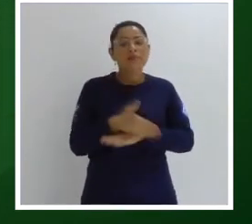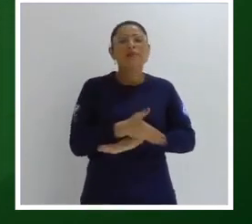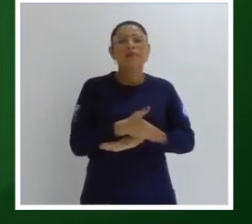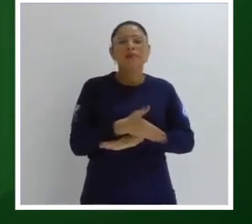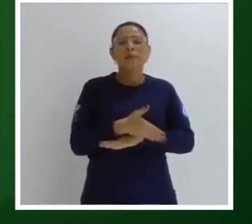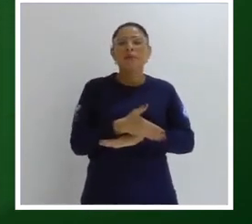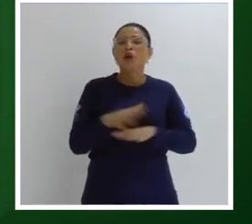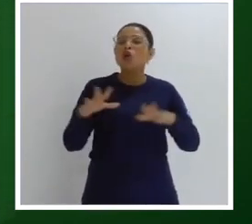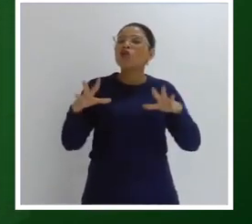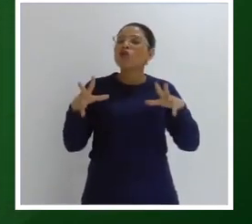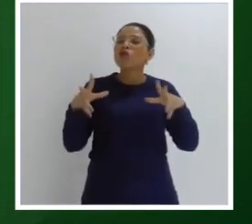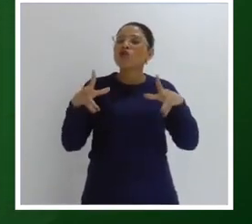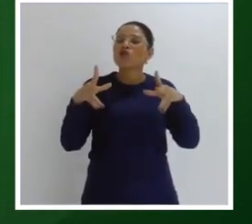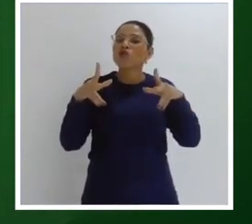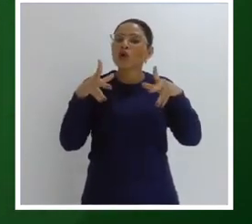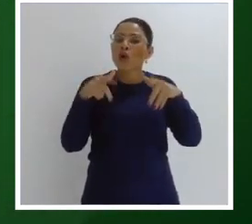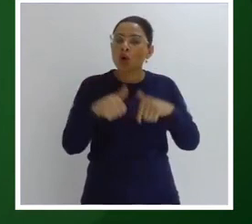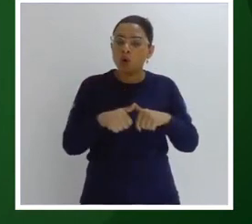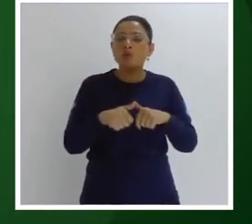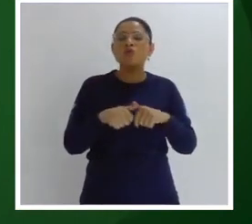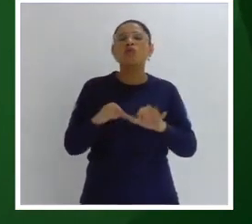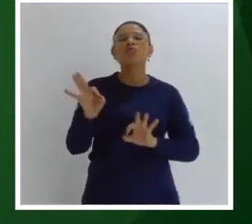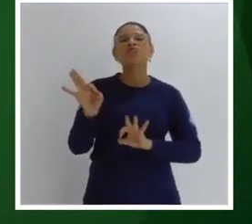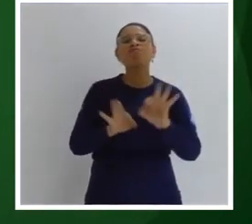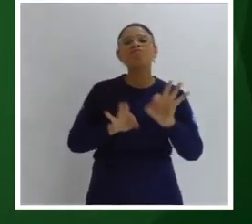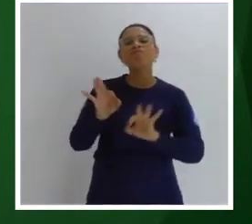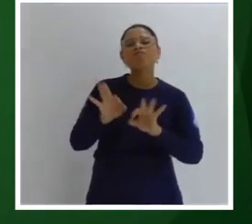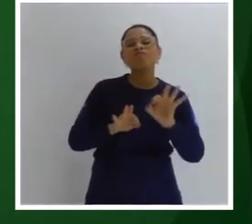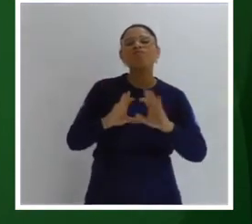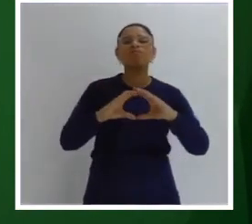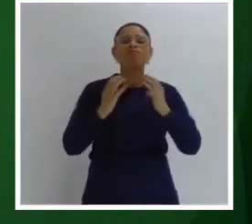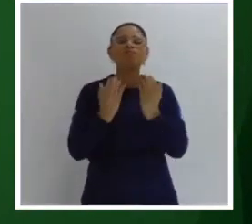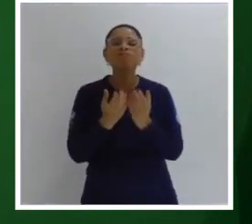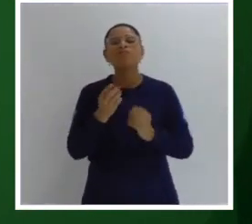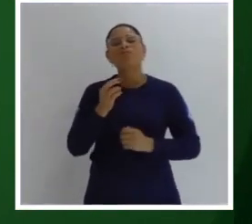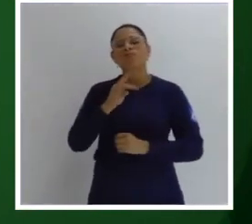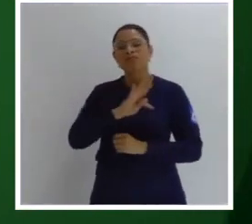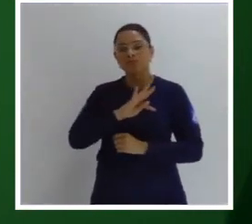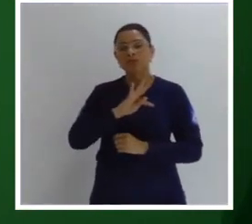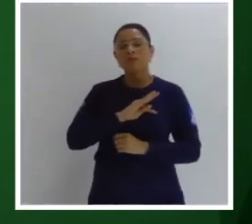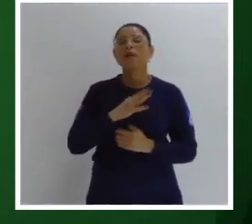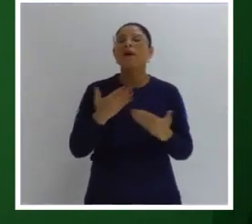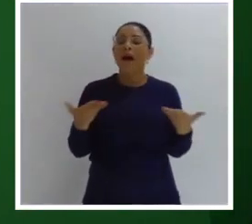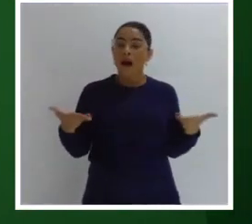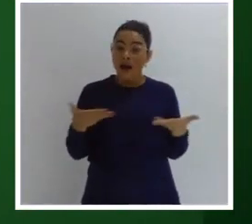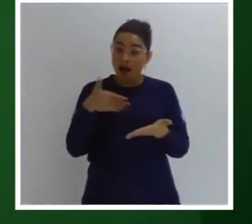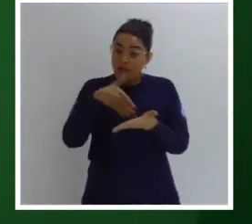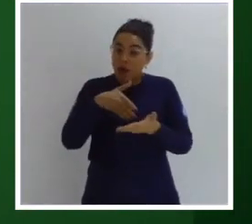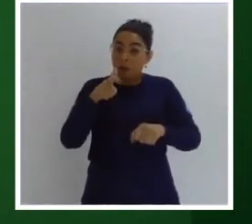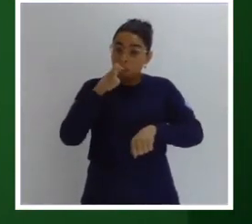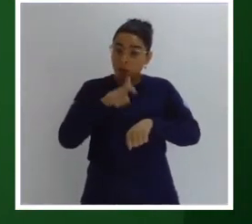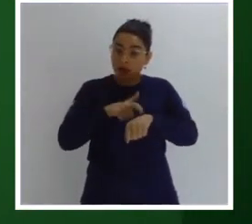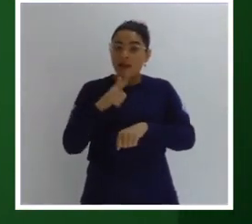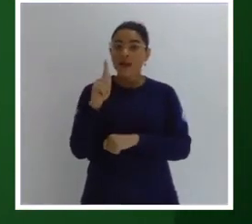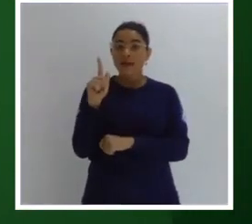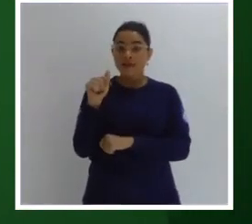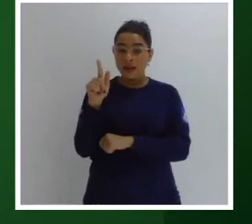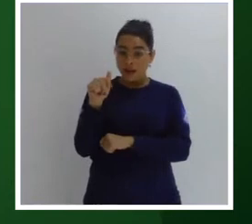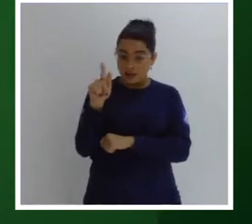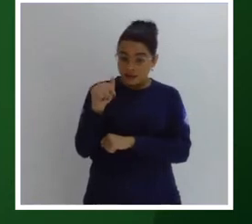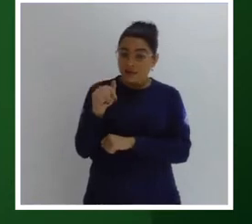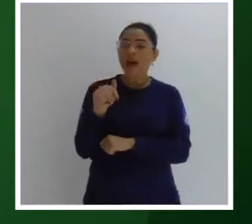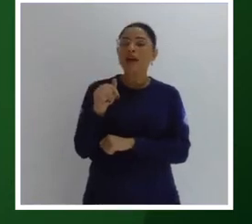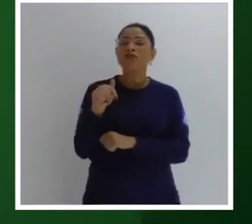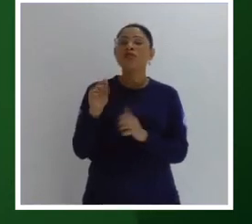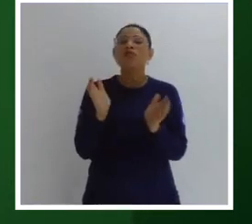aqueles integrantes do comitê de organização do fórum Olha foram até agora 17 sessões